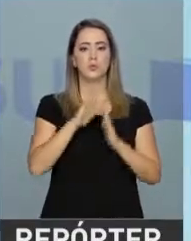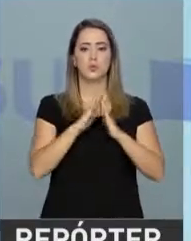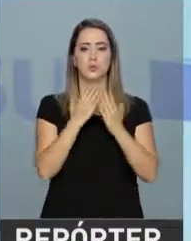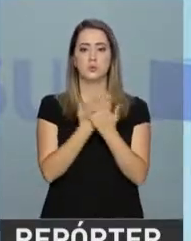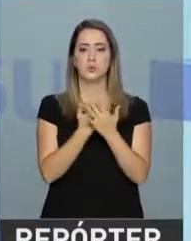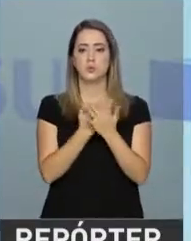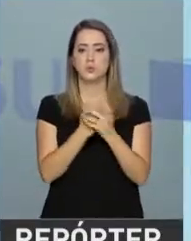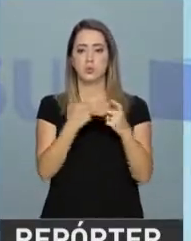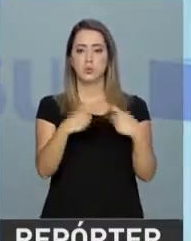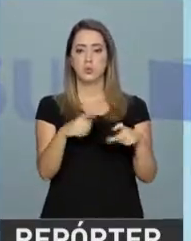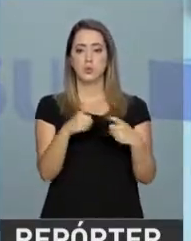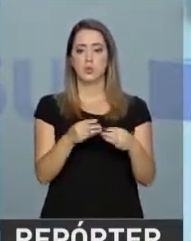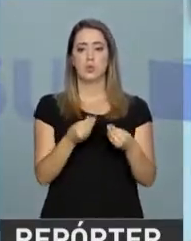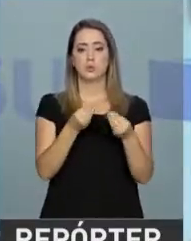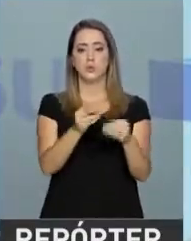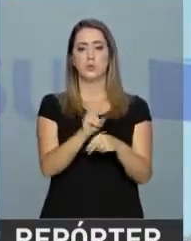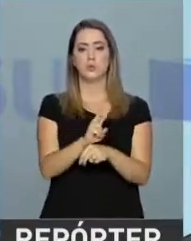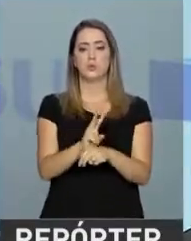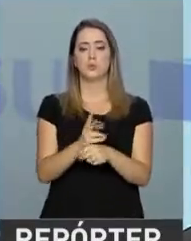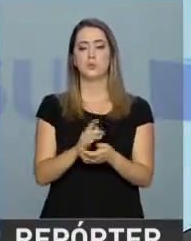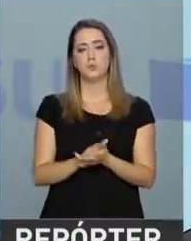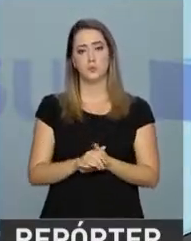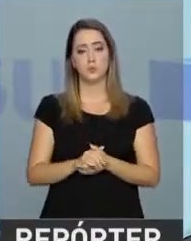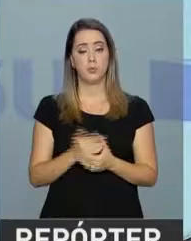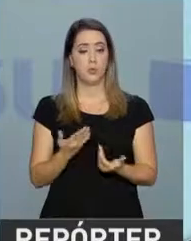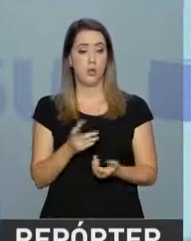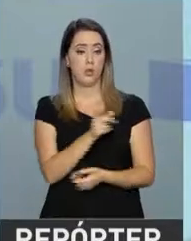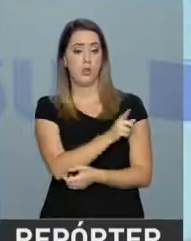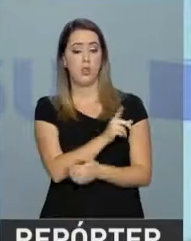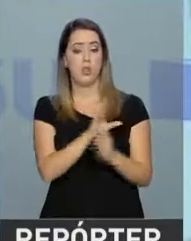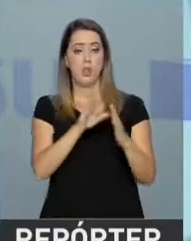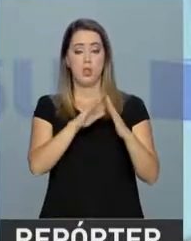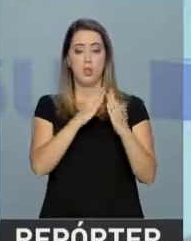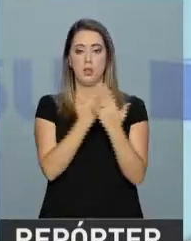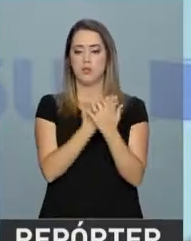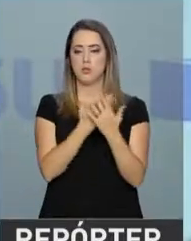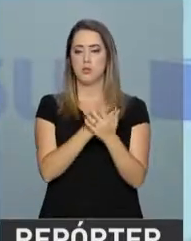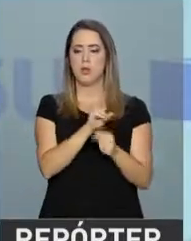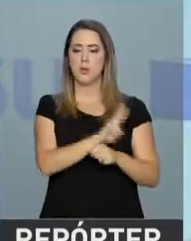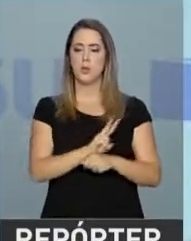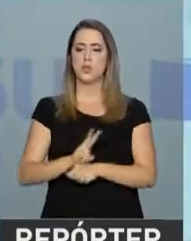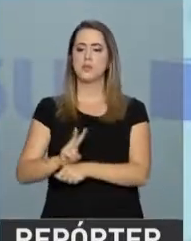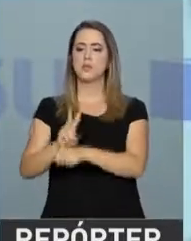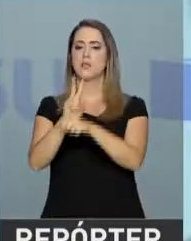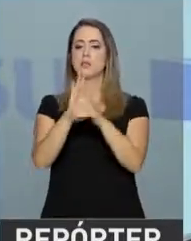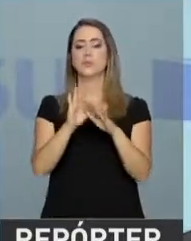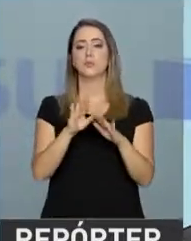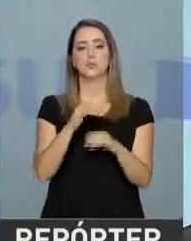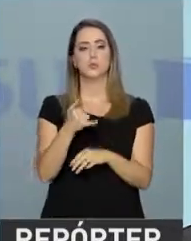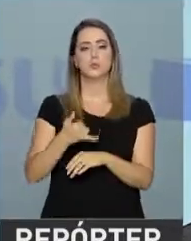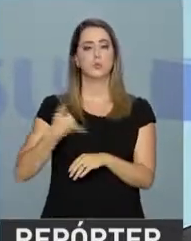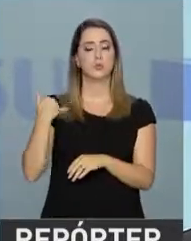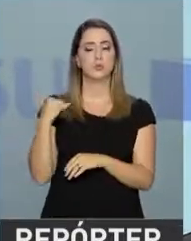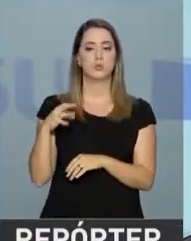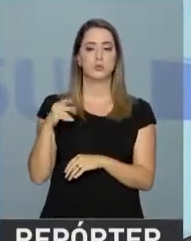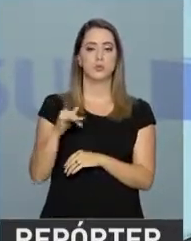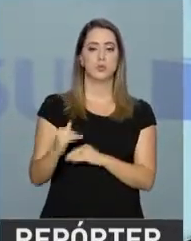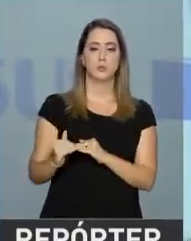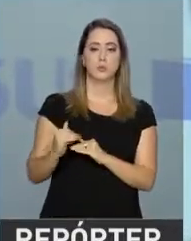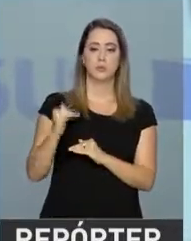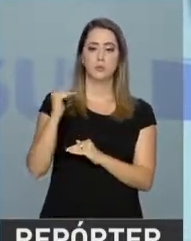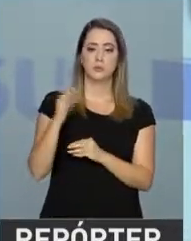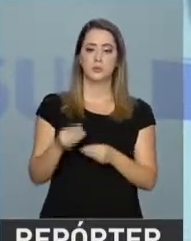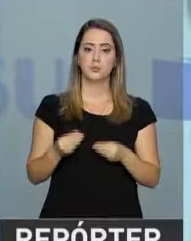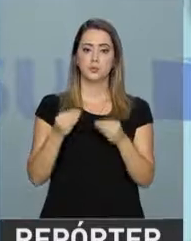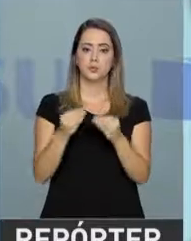como ponto focal para garantir cobertura na escola podemos fazer ampla cobertura dessa faixa etária que garante